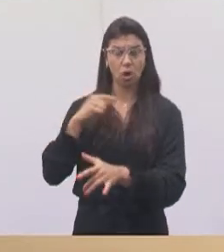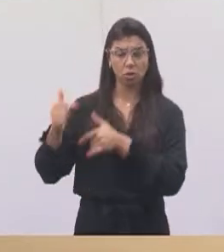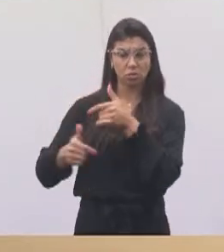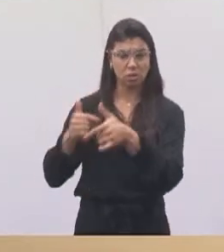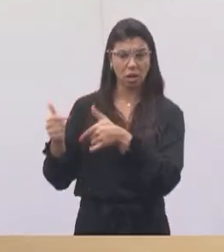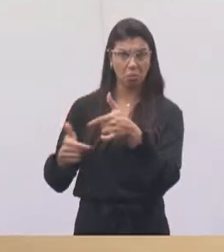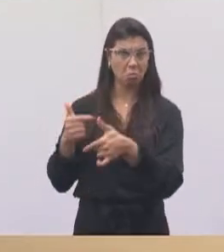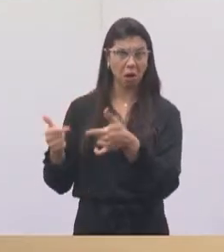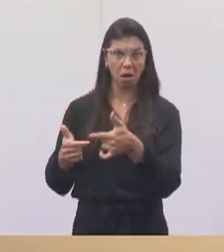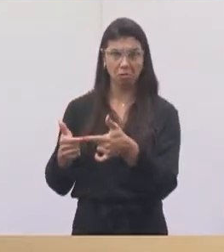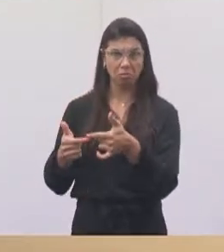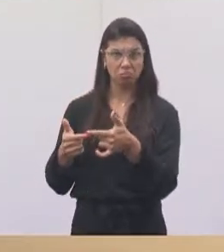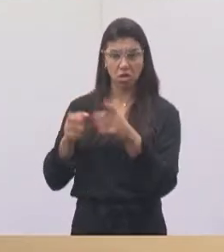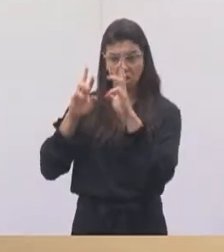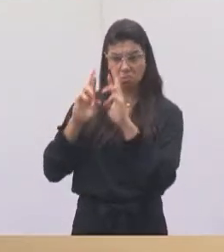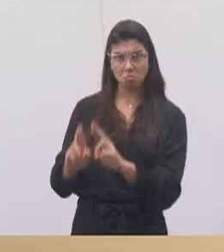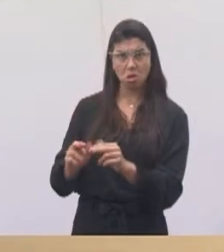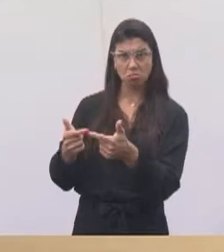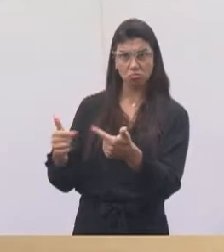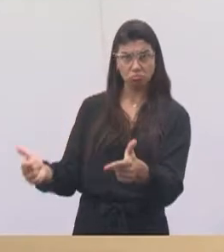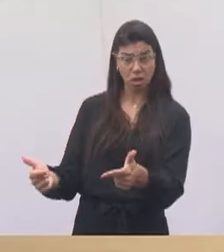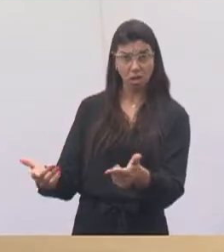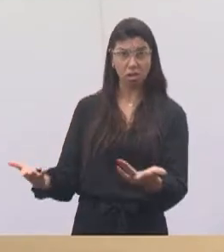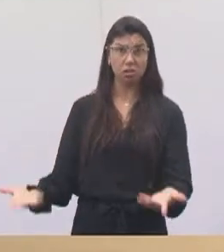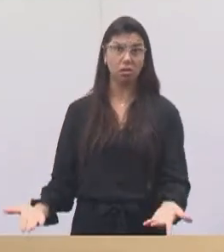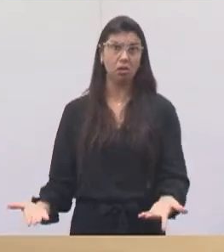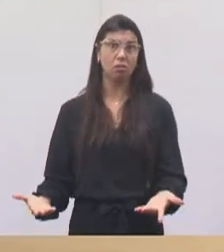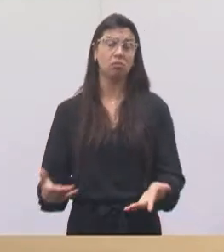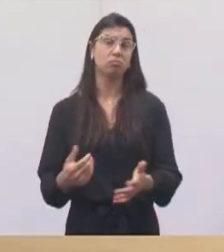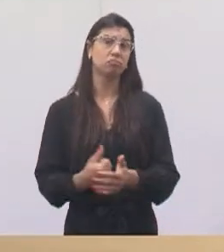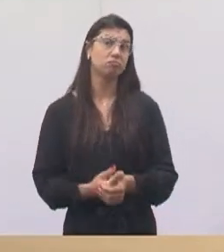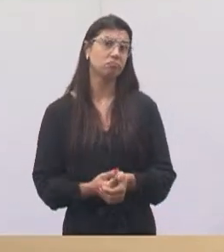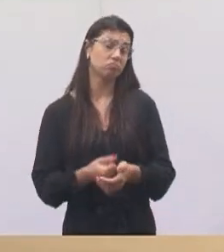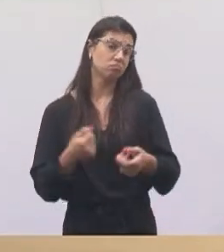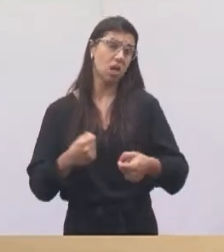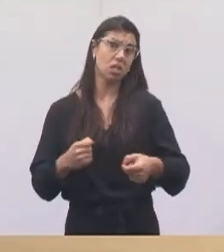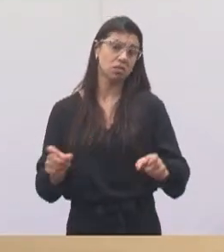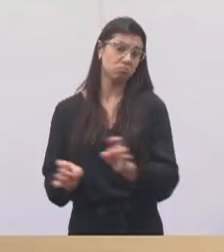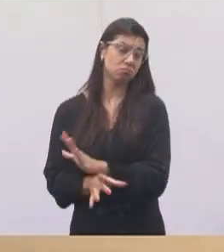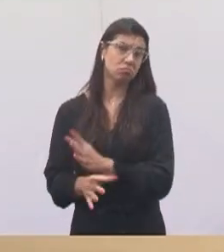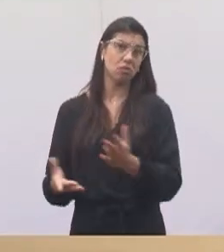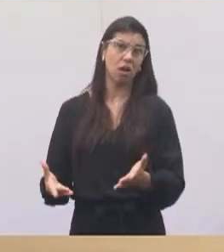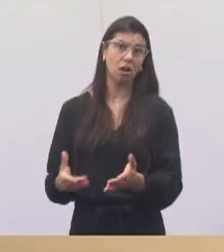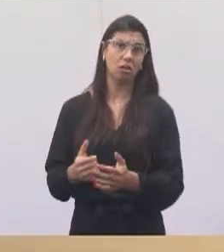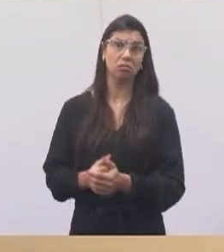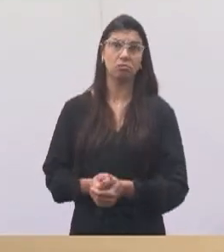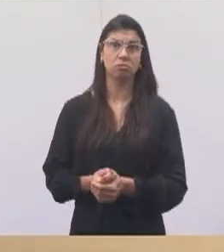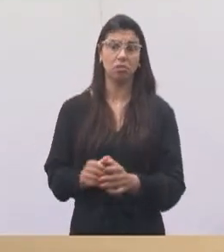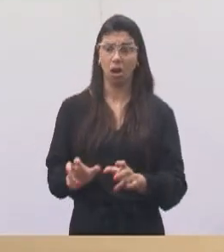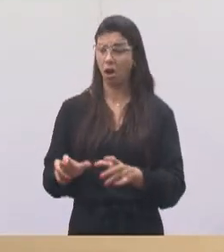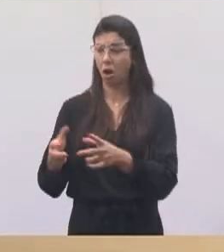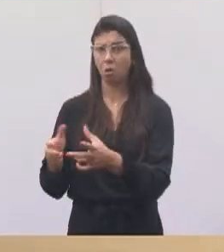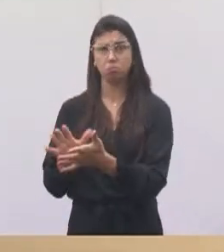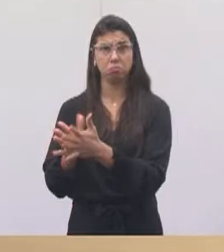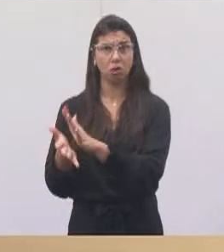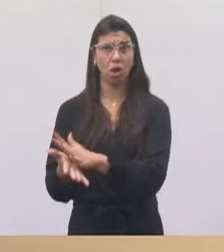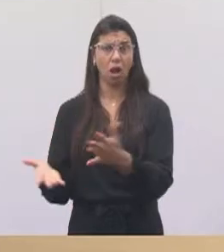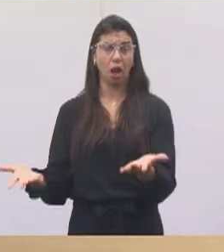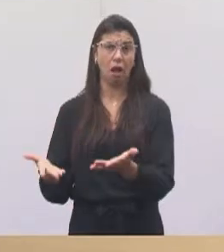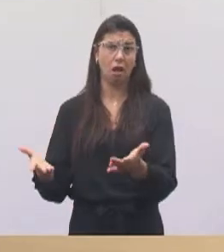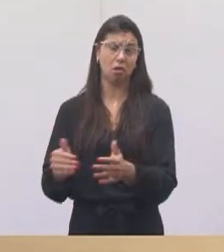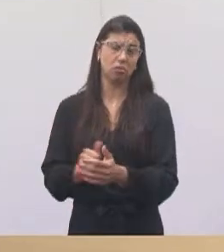Câmara Municipal, ele não é levado em consideração e vocês são submetidos